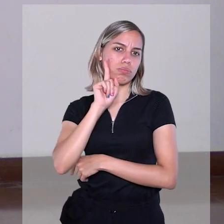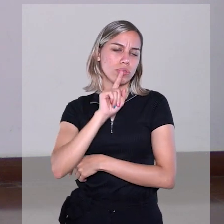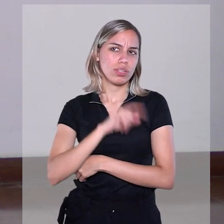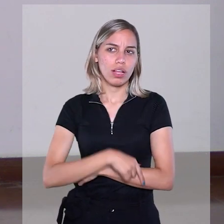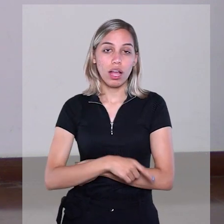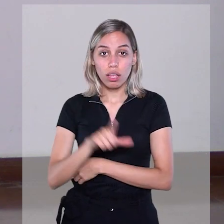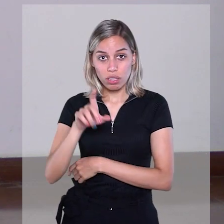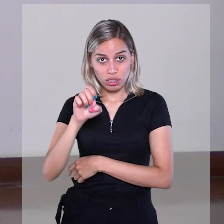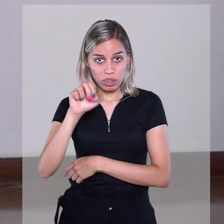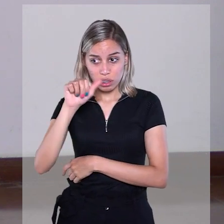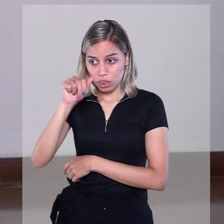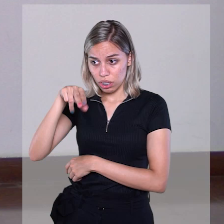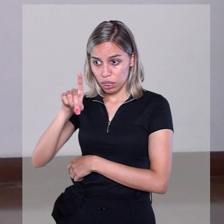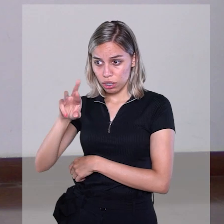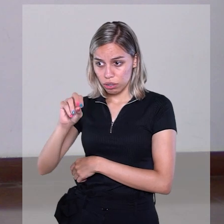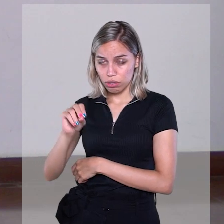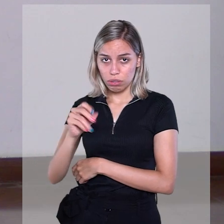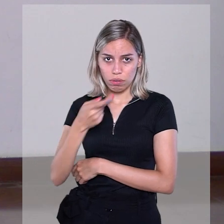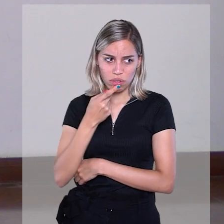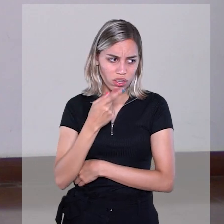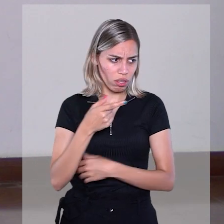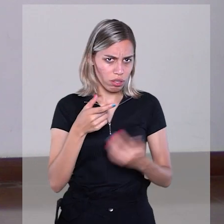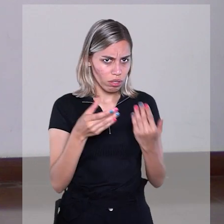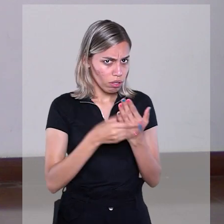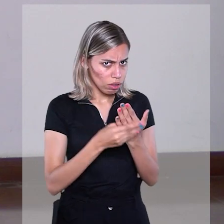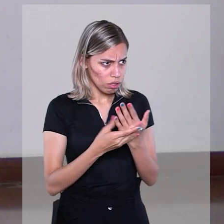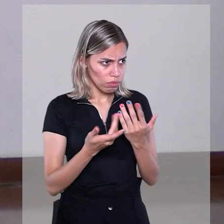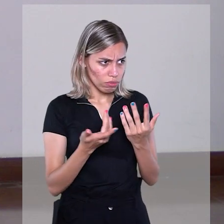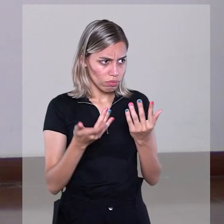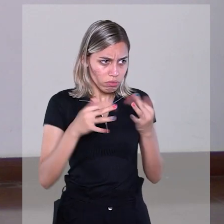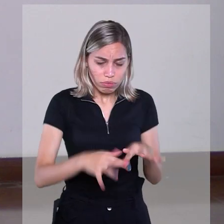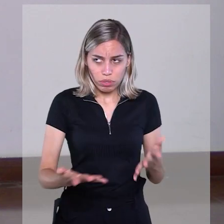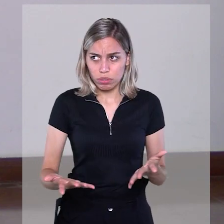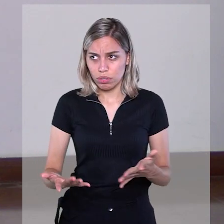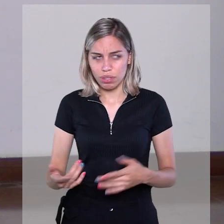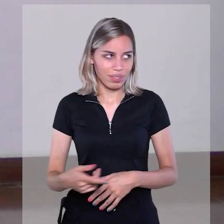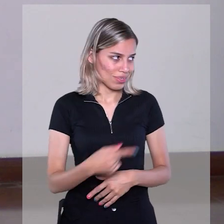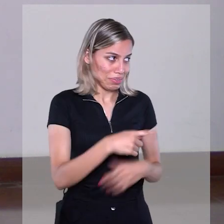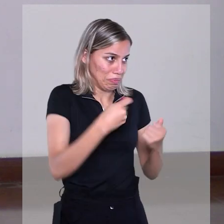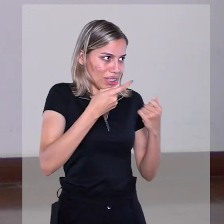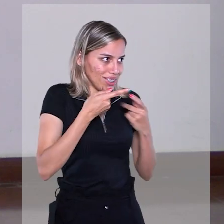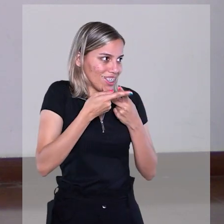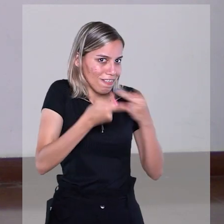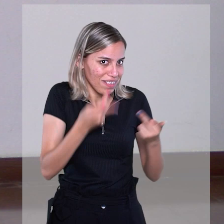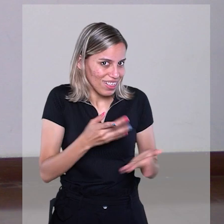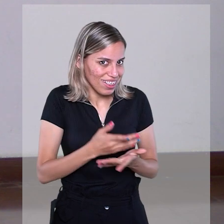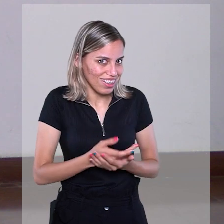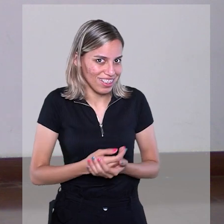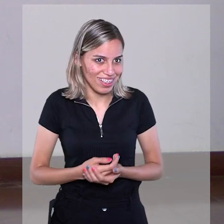com essas palavras, mas eu entendi isso. E aí eu tive coragem de